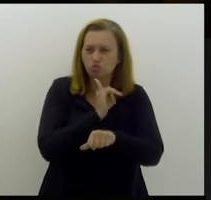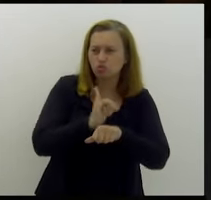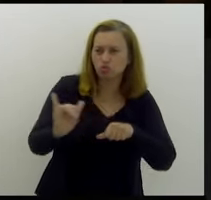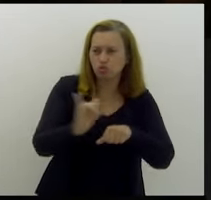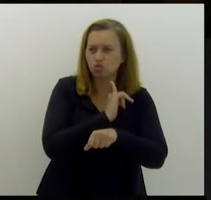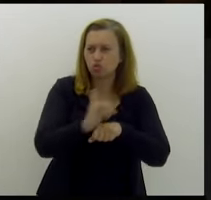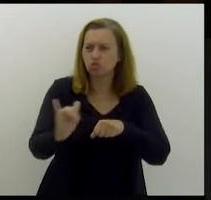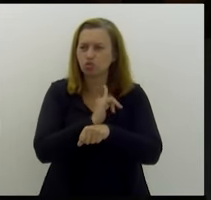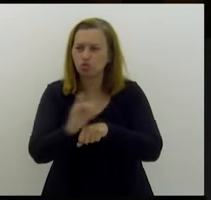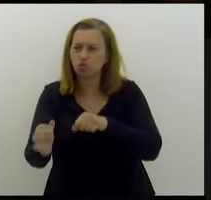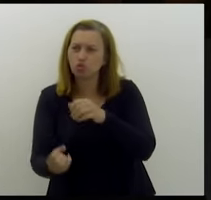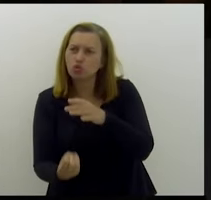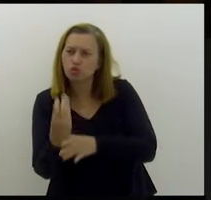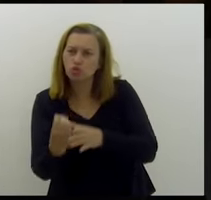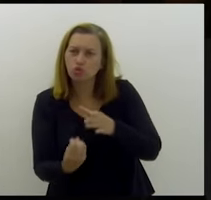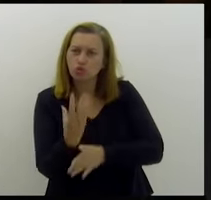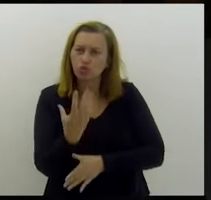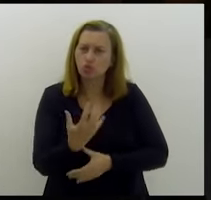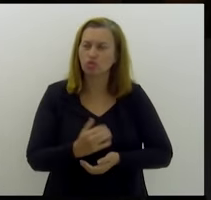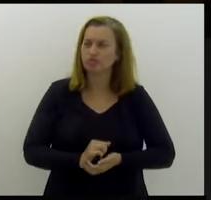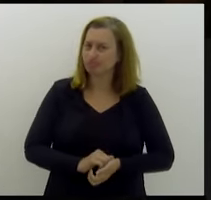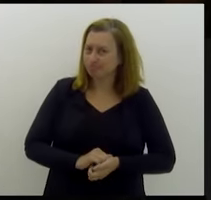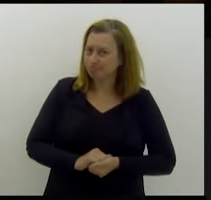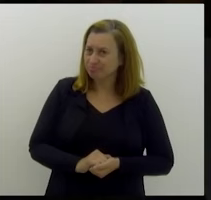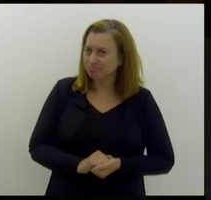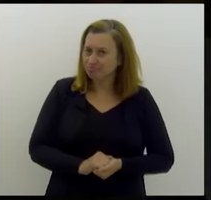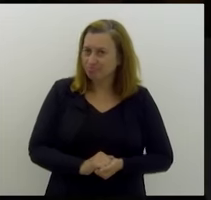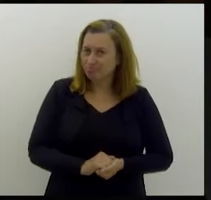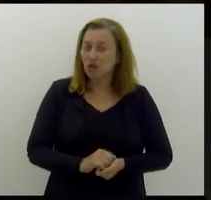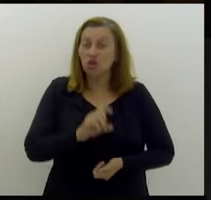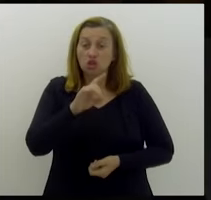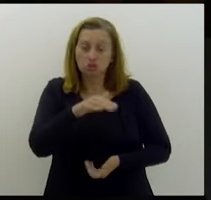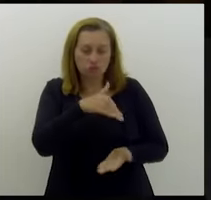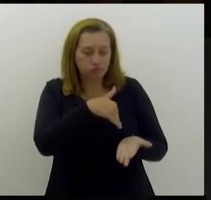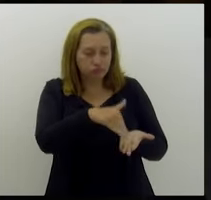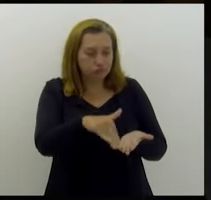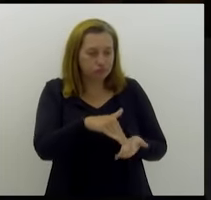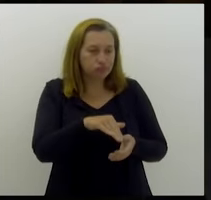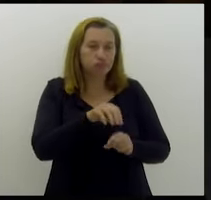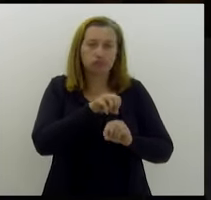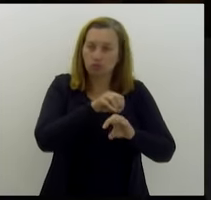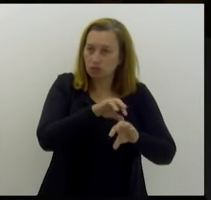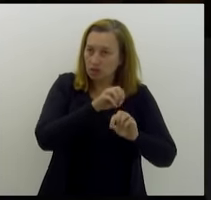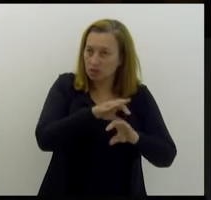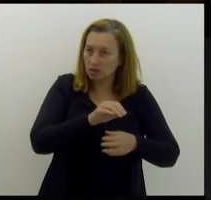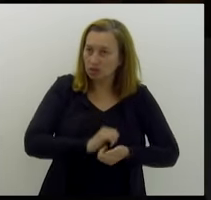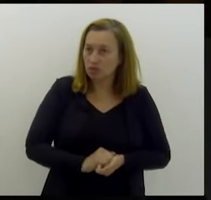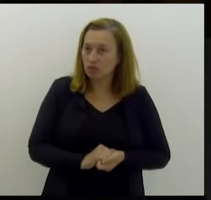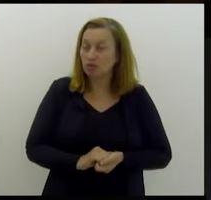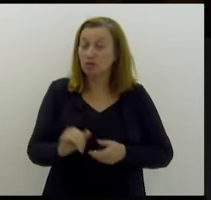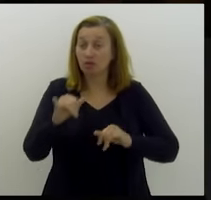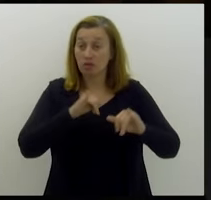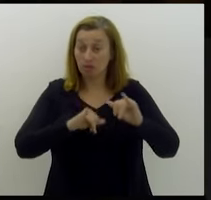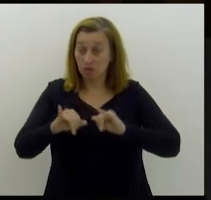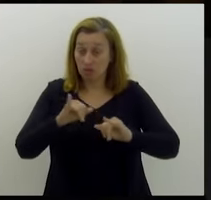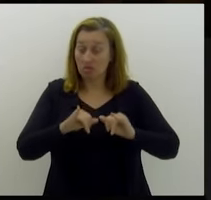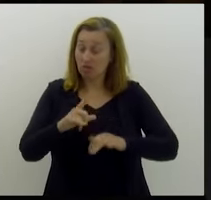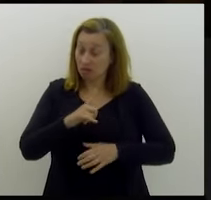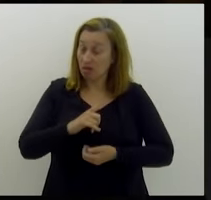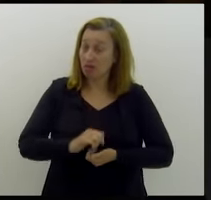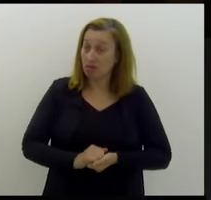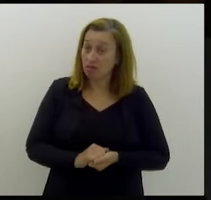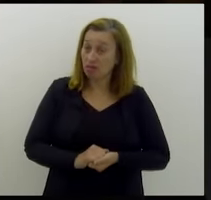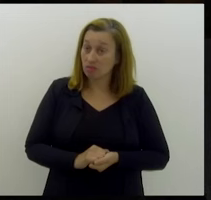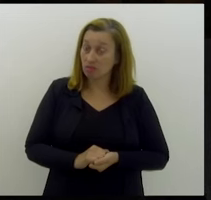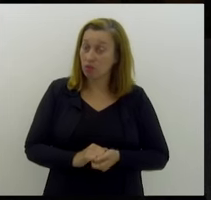inchou a máquina pública numa lógica fisiológica só na secretaria de educação a informação que a gente tem é